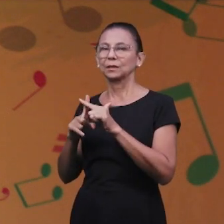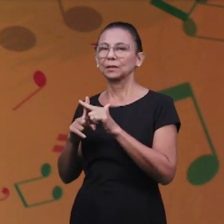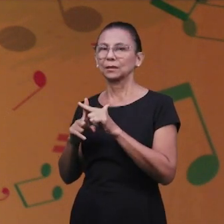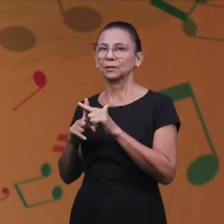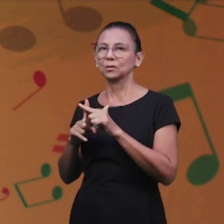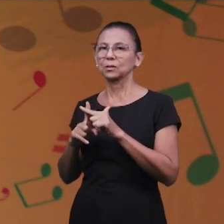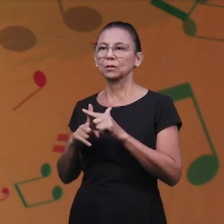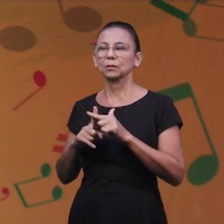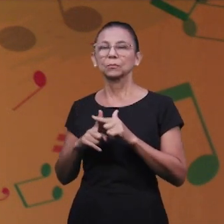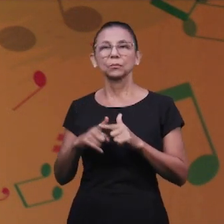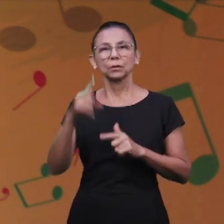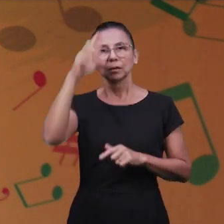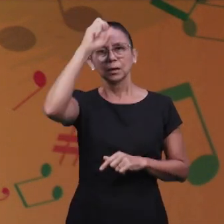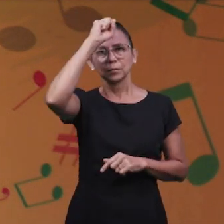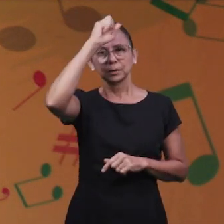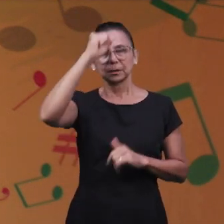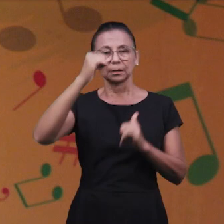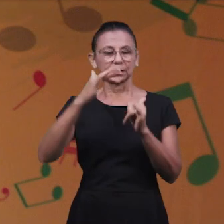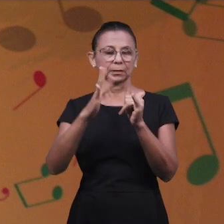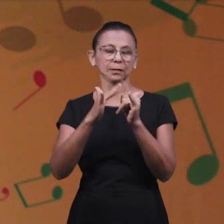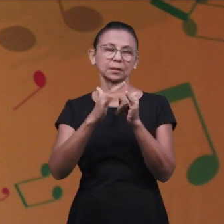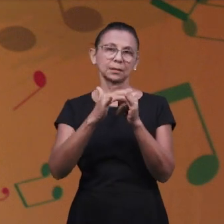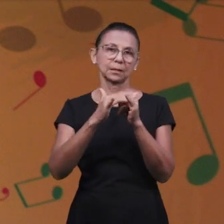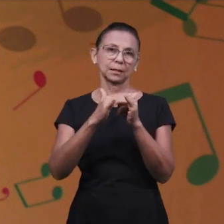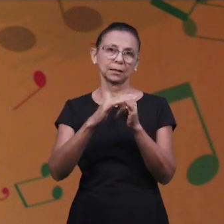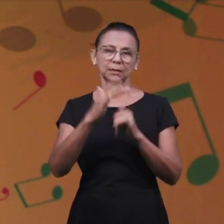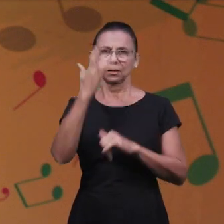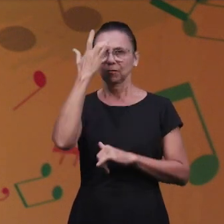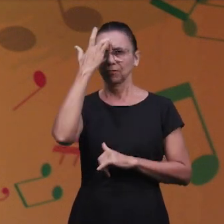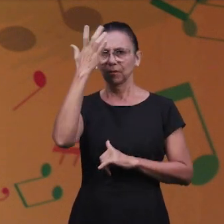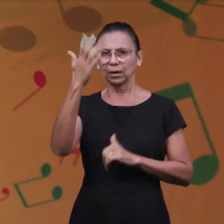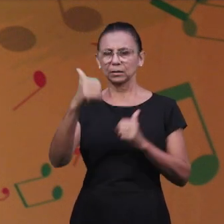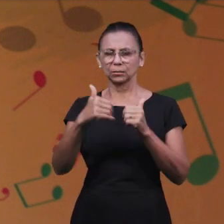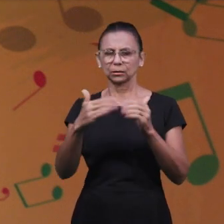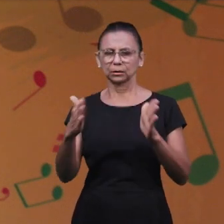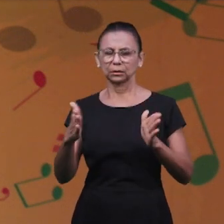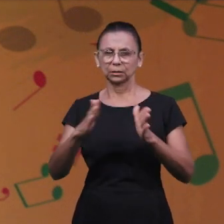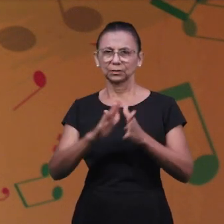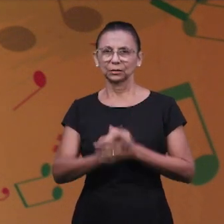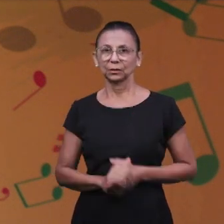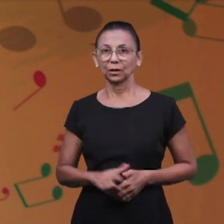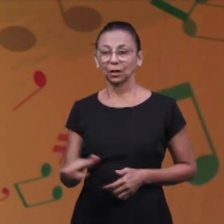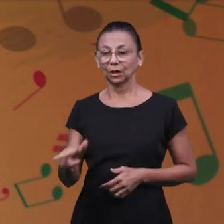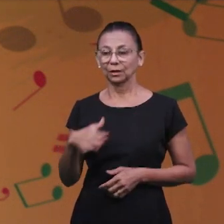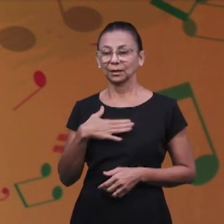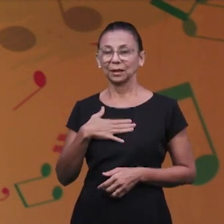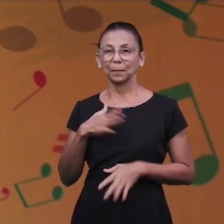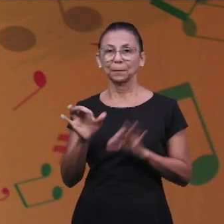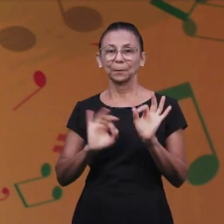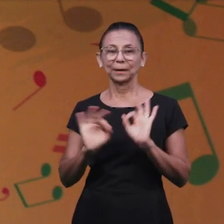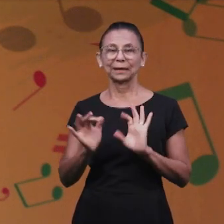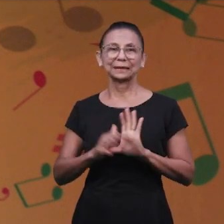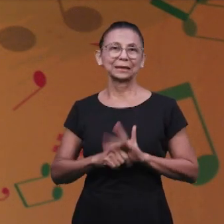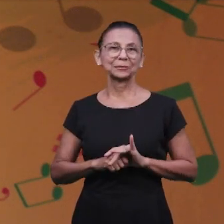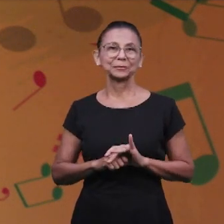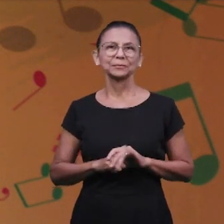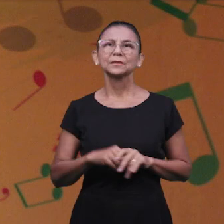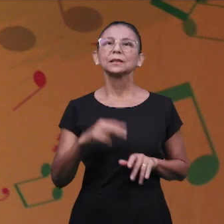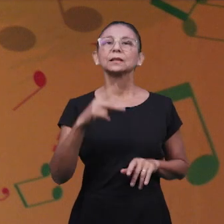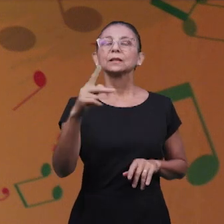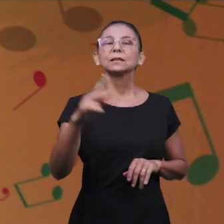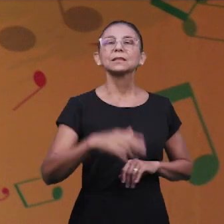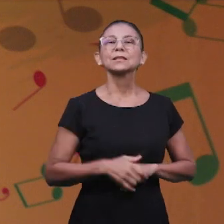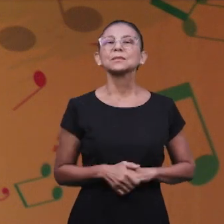introdução facilitada na escaleta. A minha já está aqui preparada e a sua? Está aí do